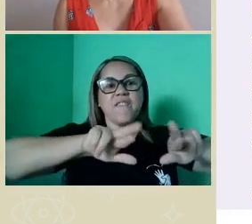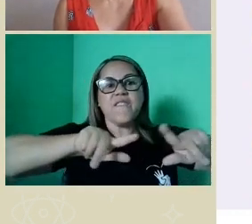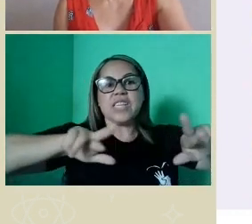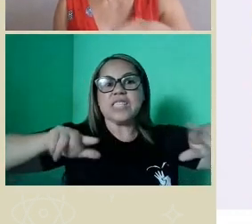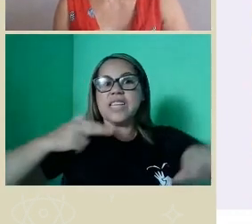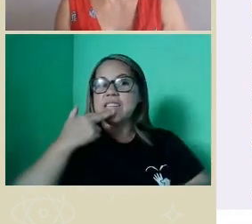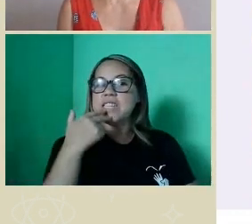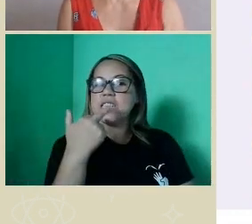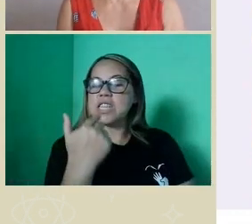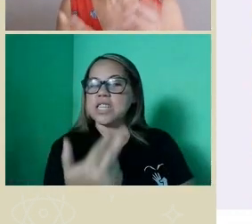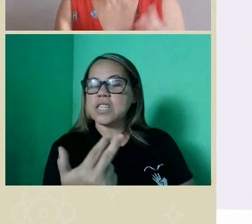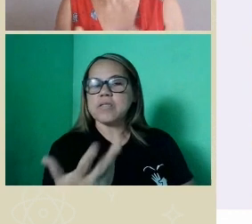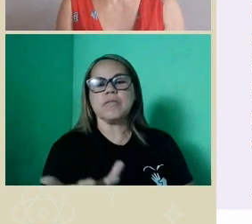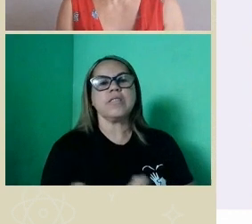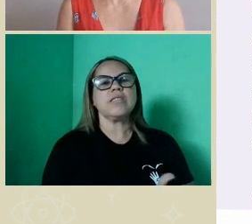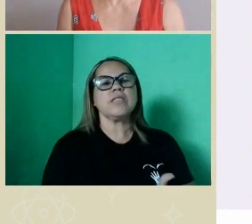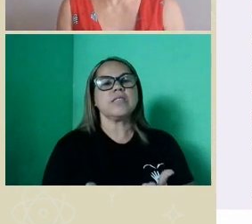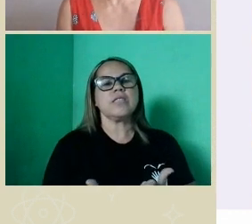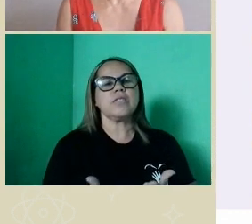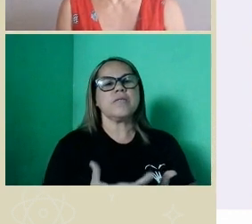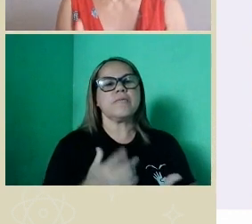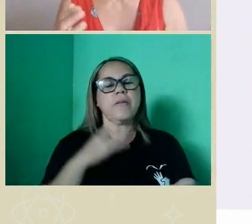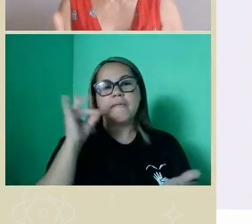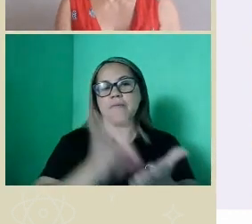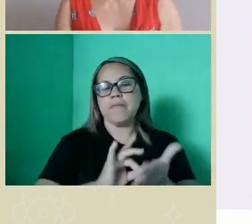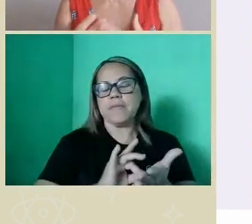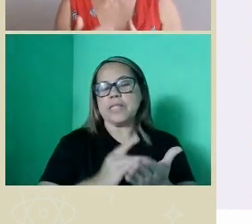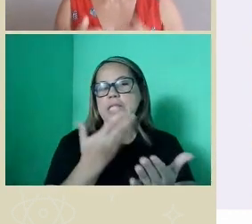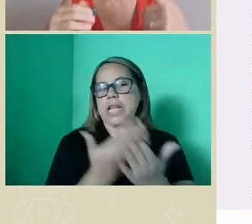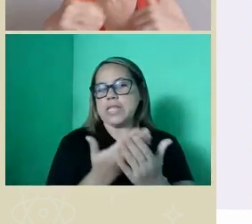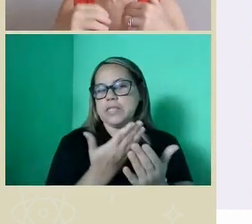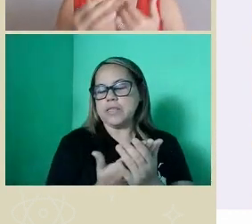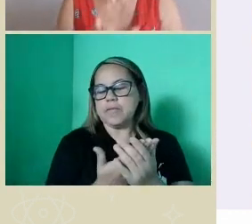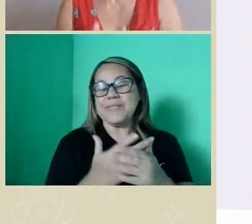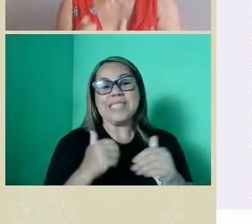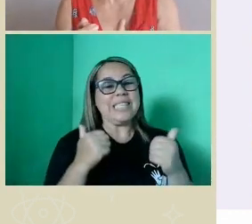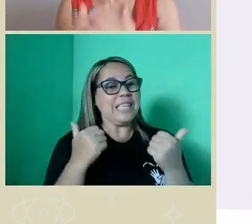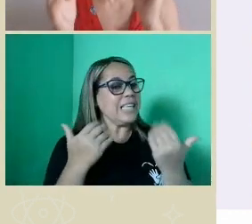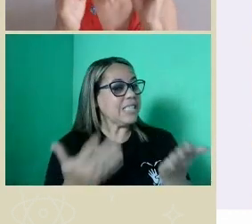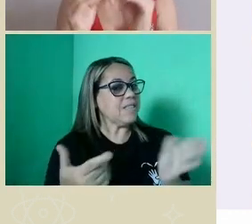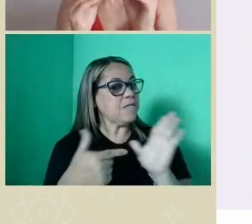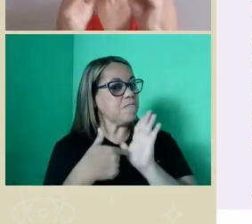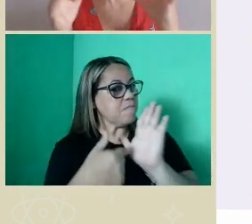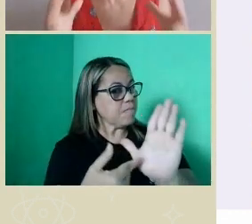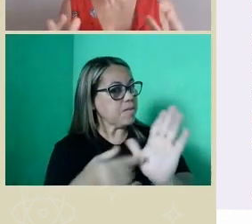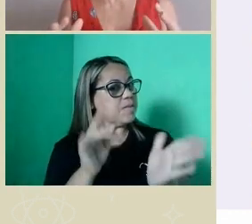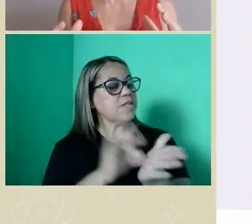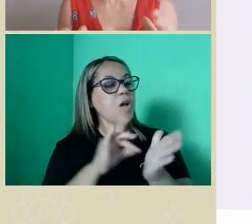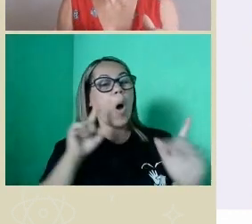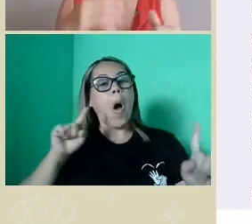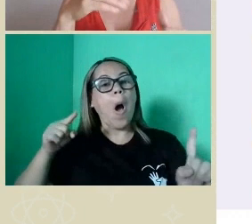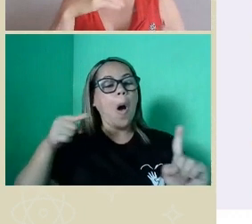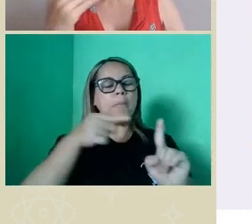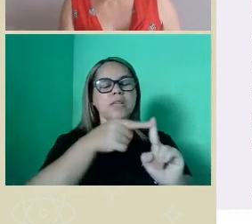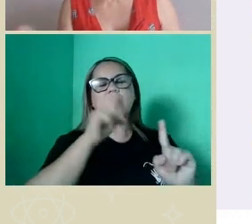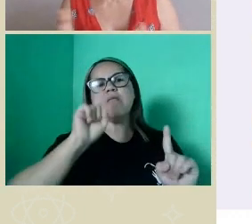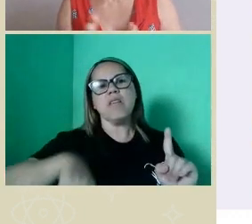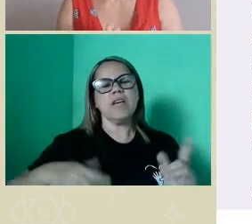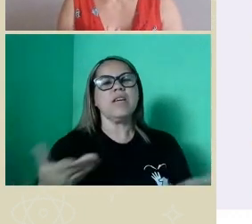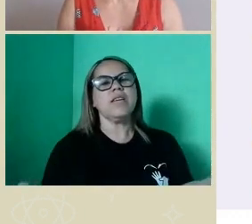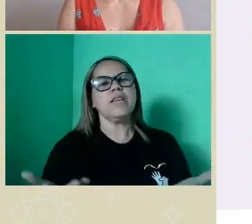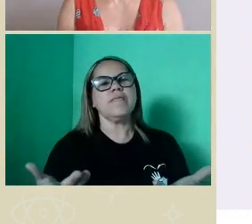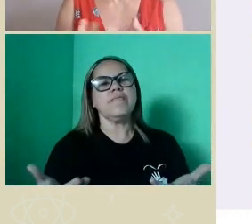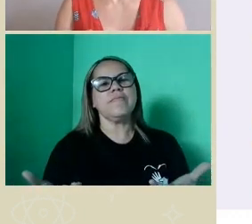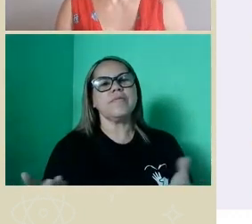de linguísticas presentes nas aulas então veja ele fala disso o objetivo é esse pode